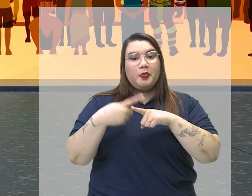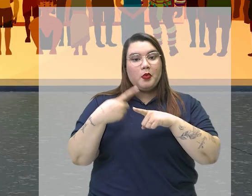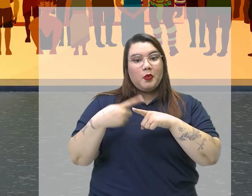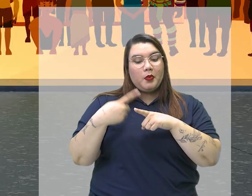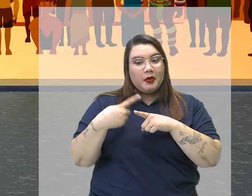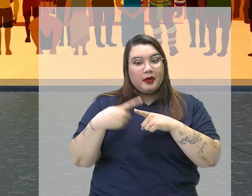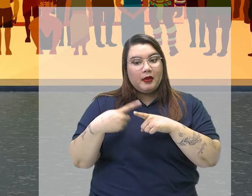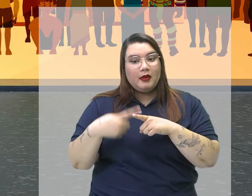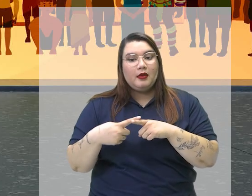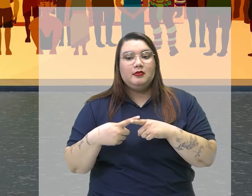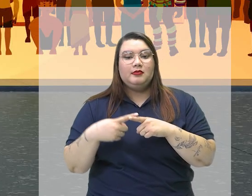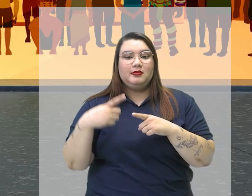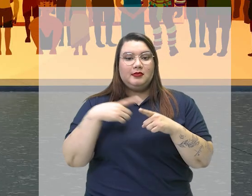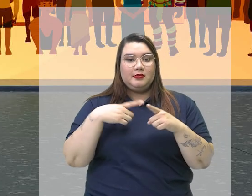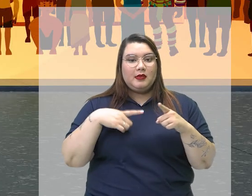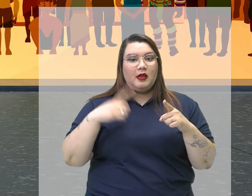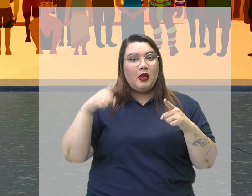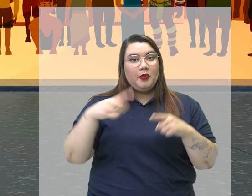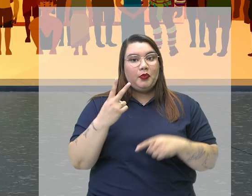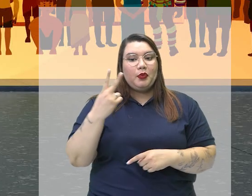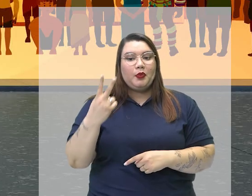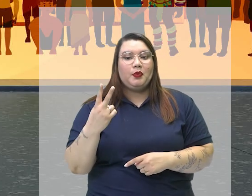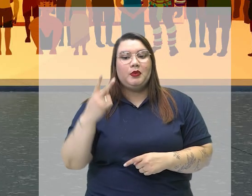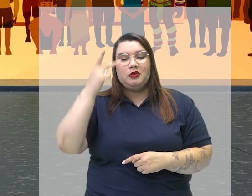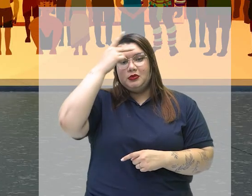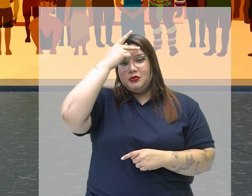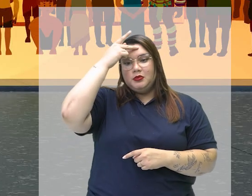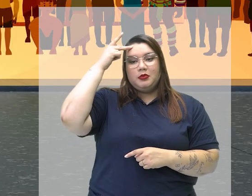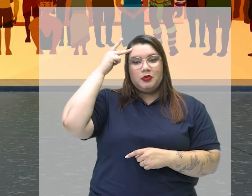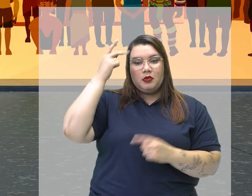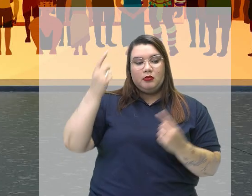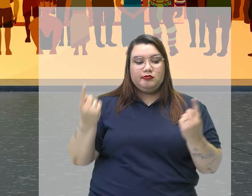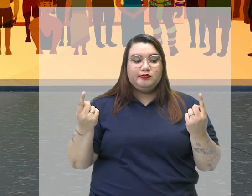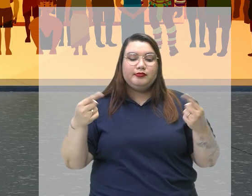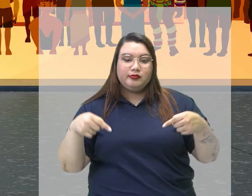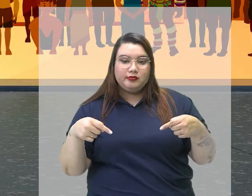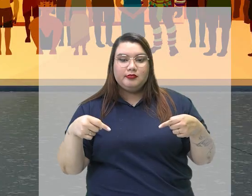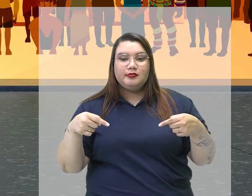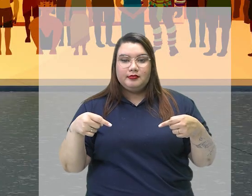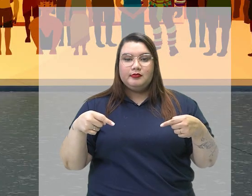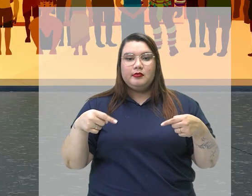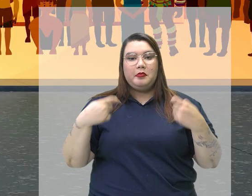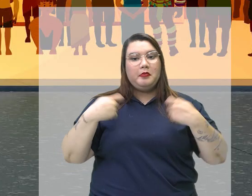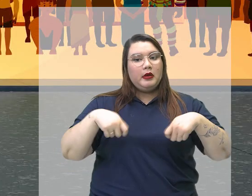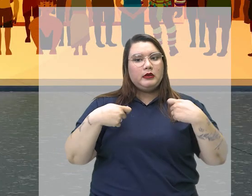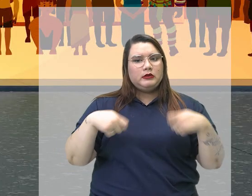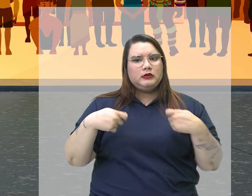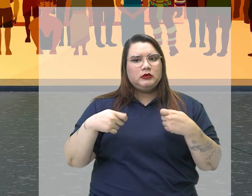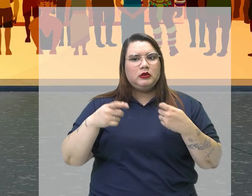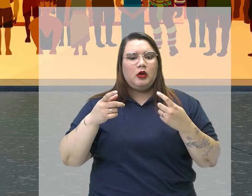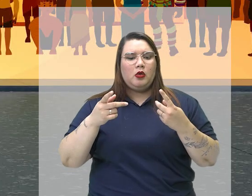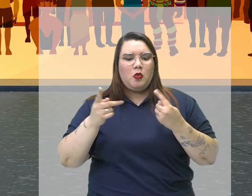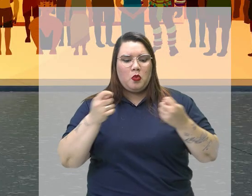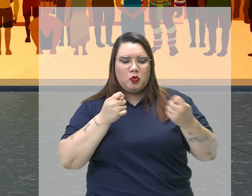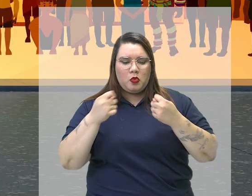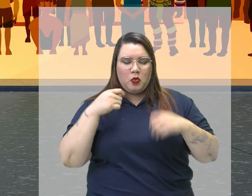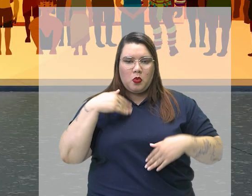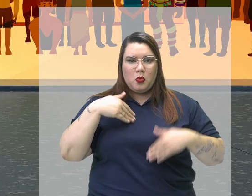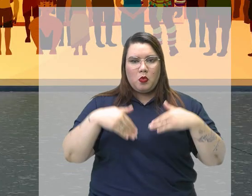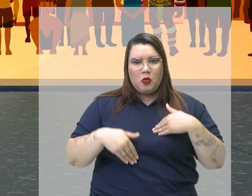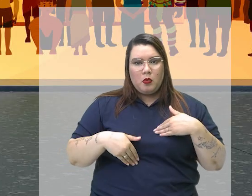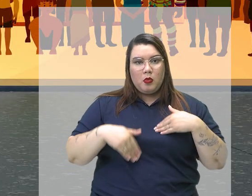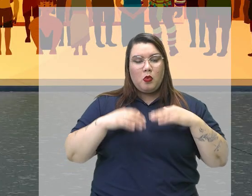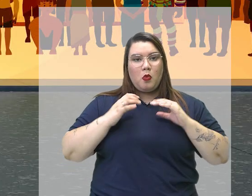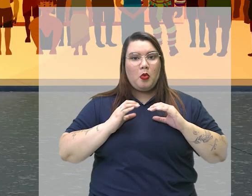outro, porque normalmente tem a ver ali com duas pessoas que são adversários, né? Exigindo